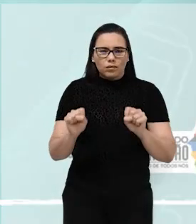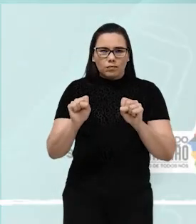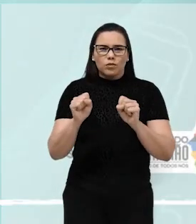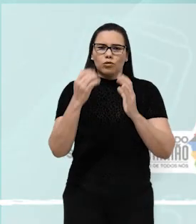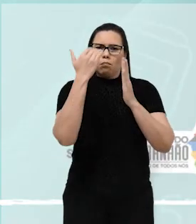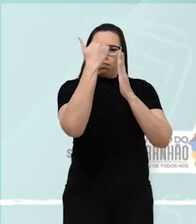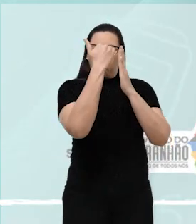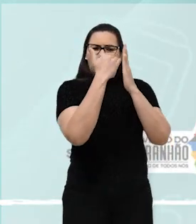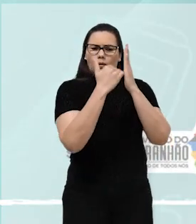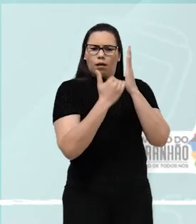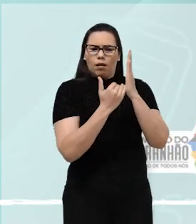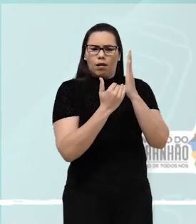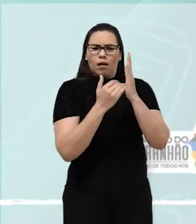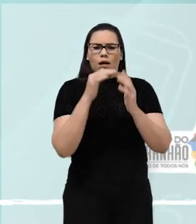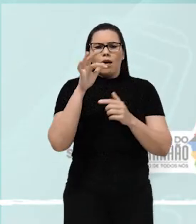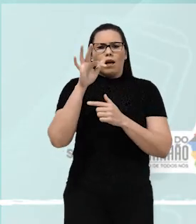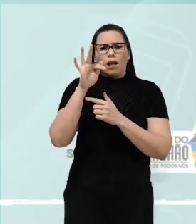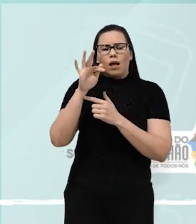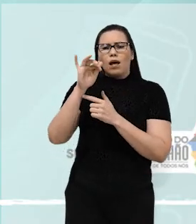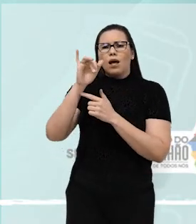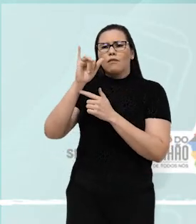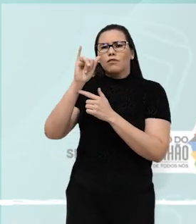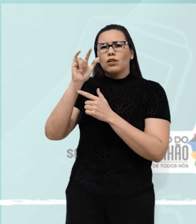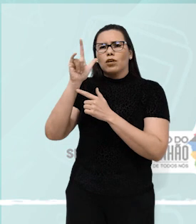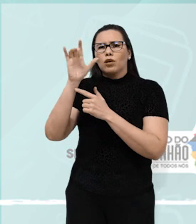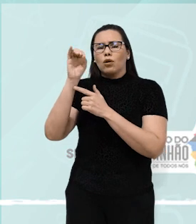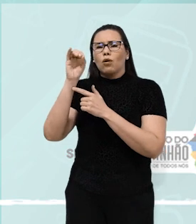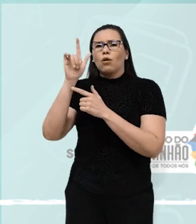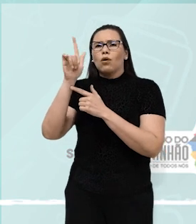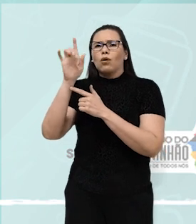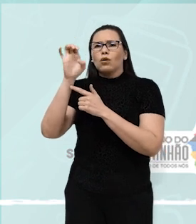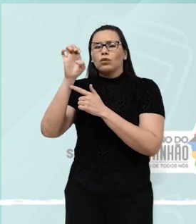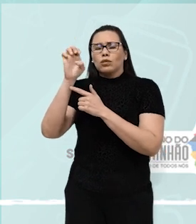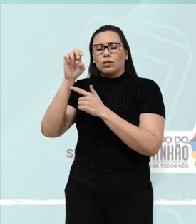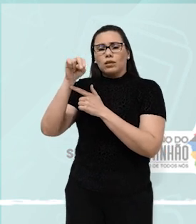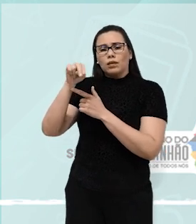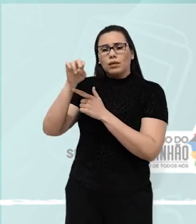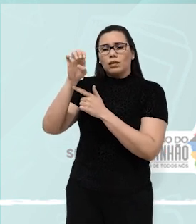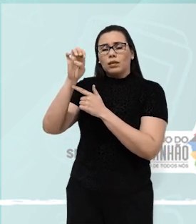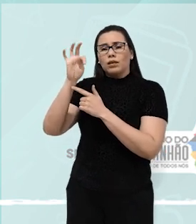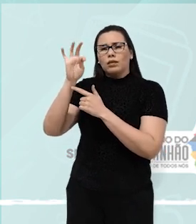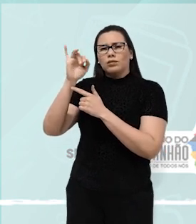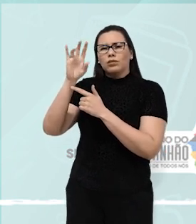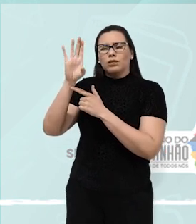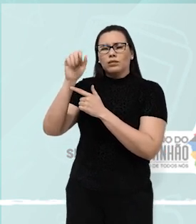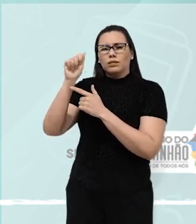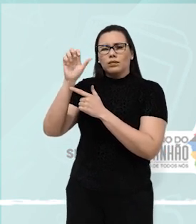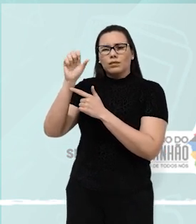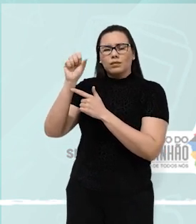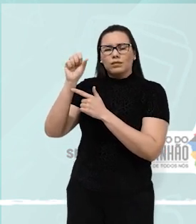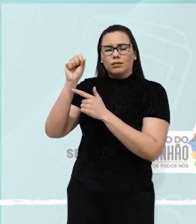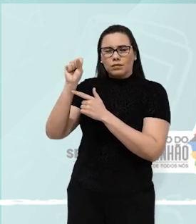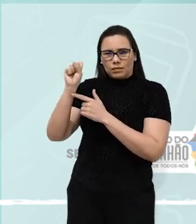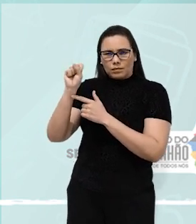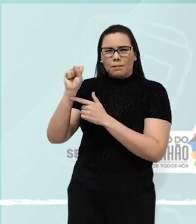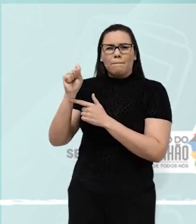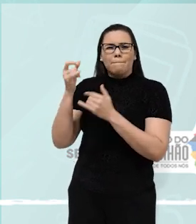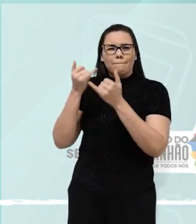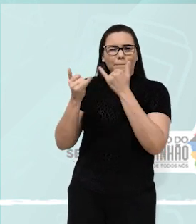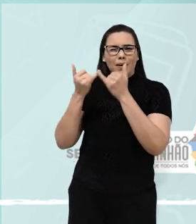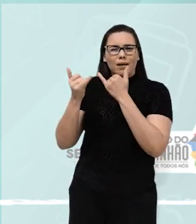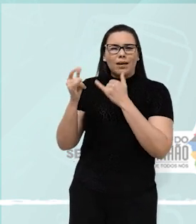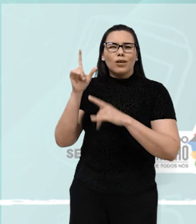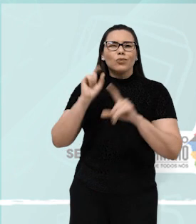estou mostrando para vocês. E realmente, quando você olha, parece uma árvore, né? Essa árvore tem os seus galhos e esses galhos